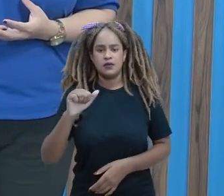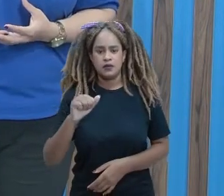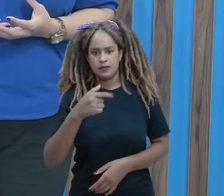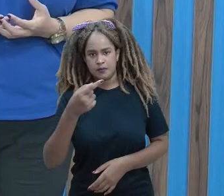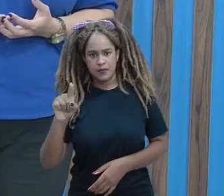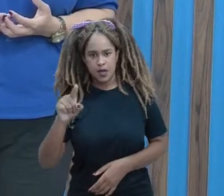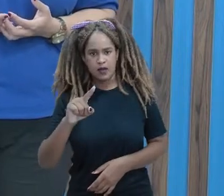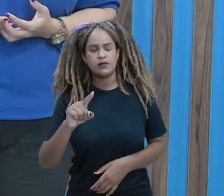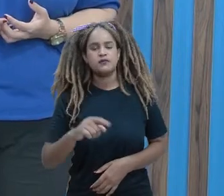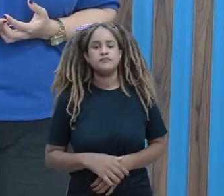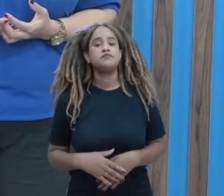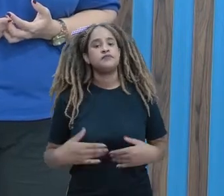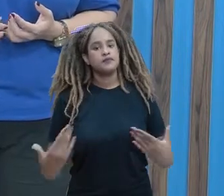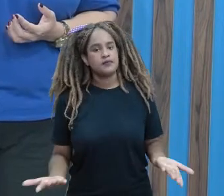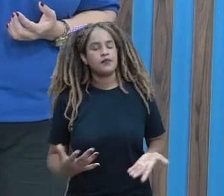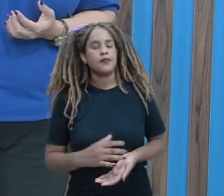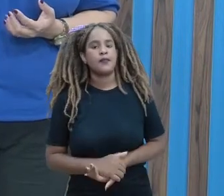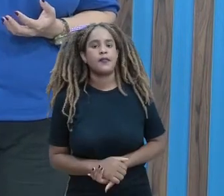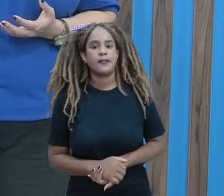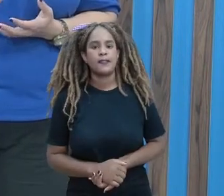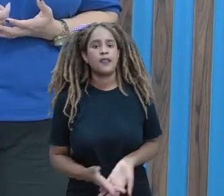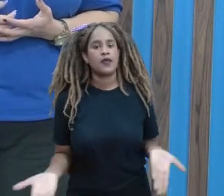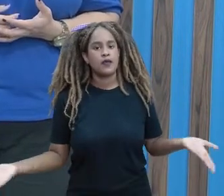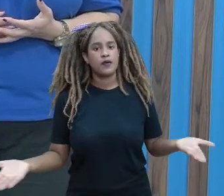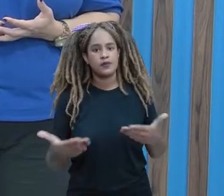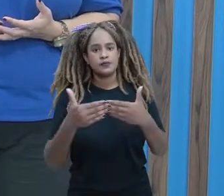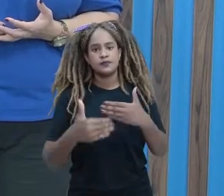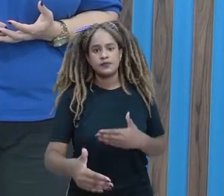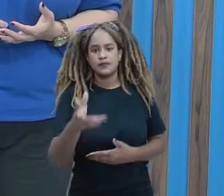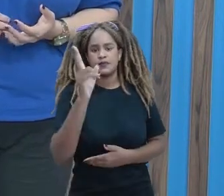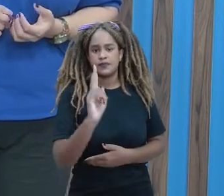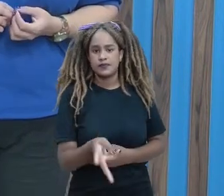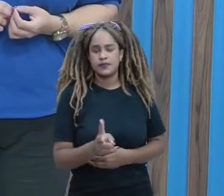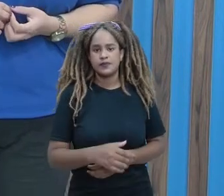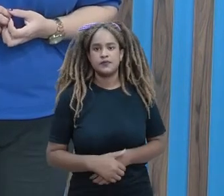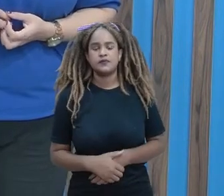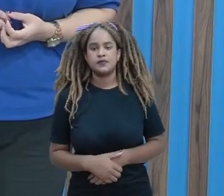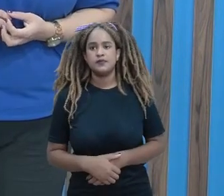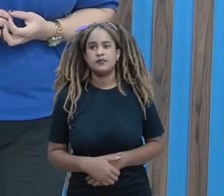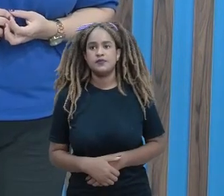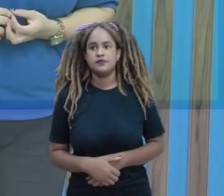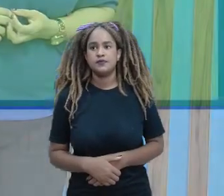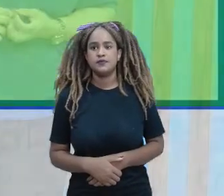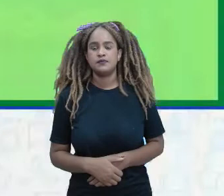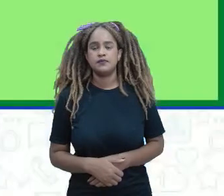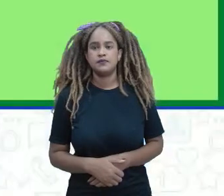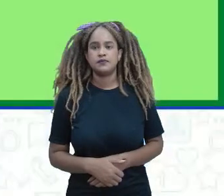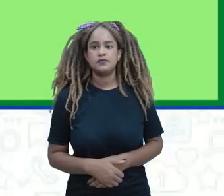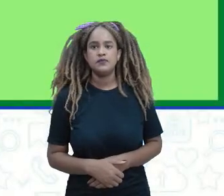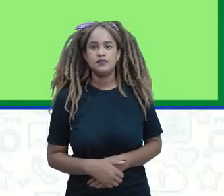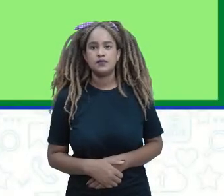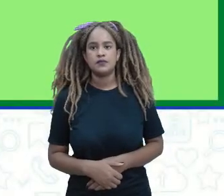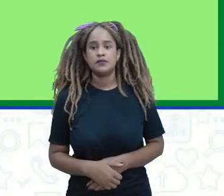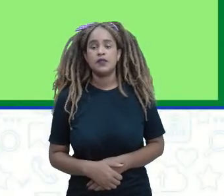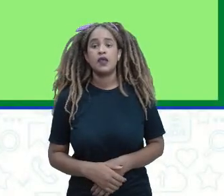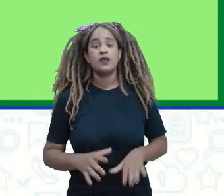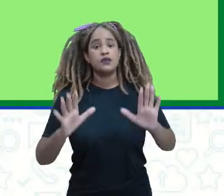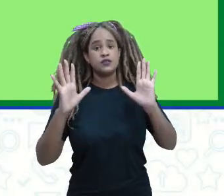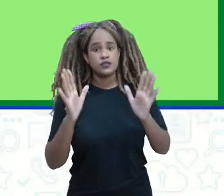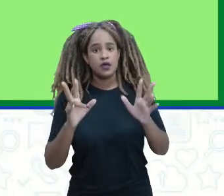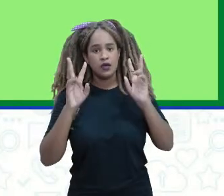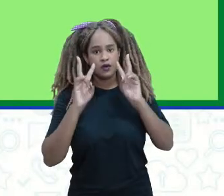verdade? Pois é, gente. Vamos seguir aí, por favor, Gil. Olha só, já viu um